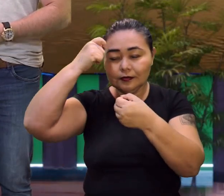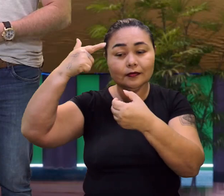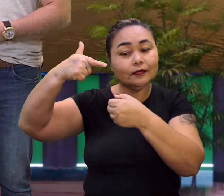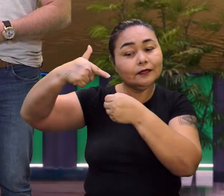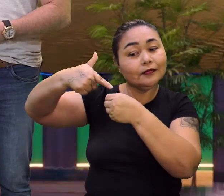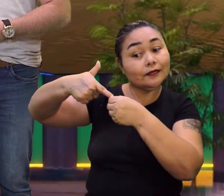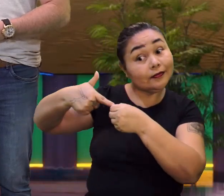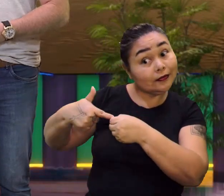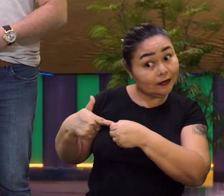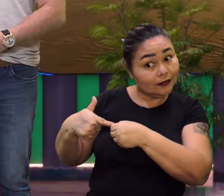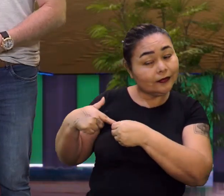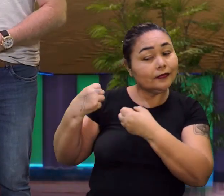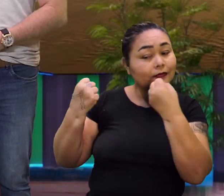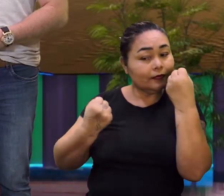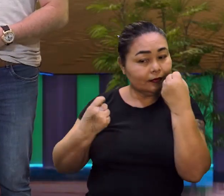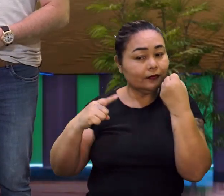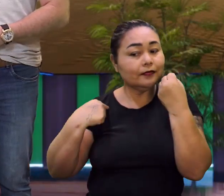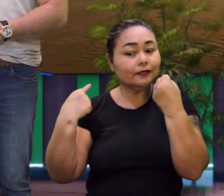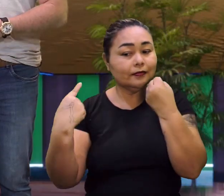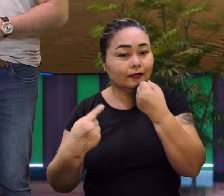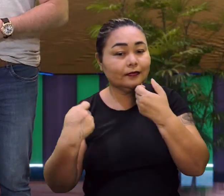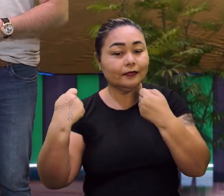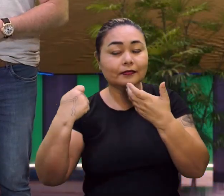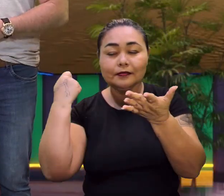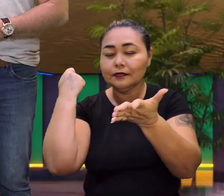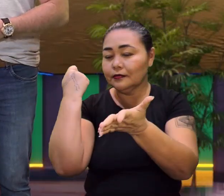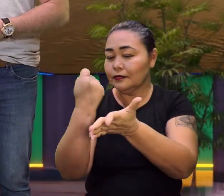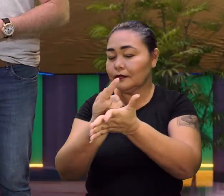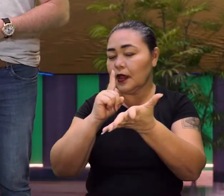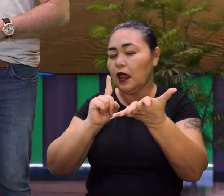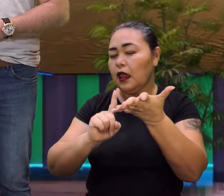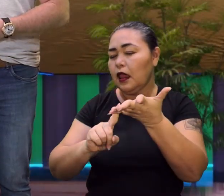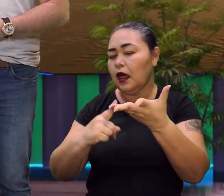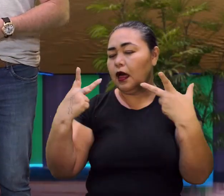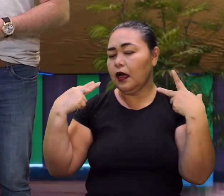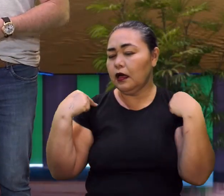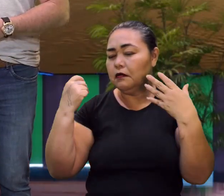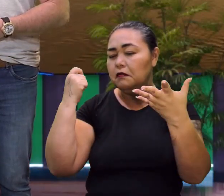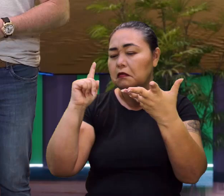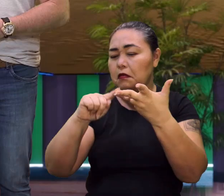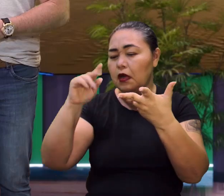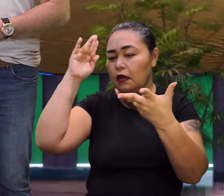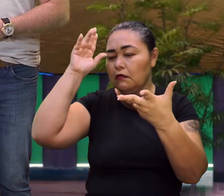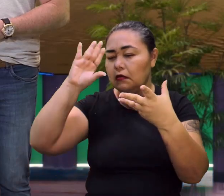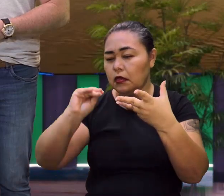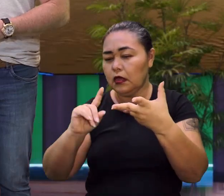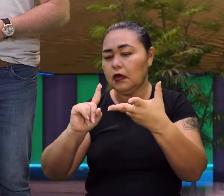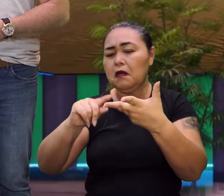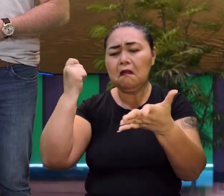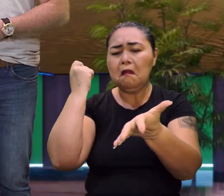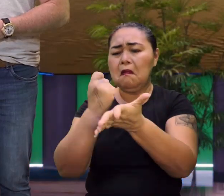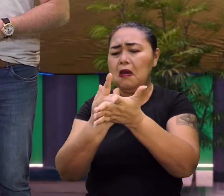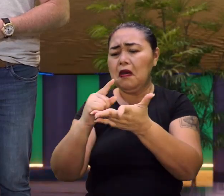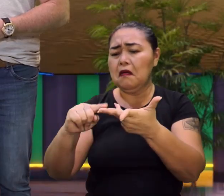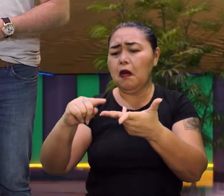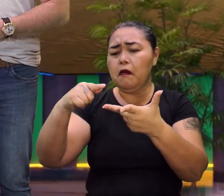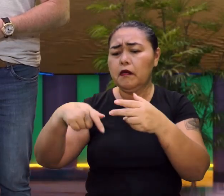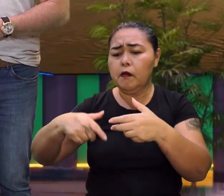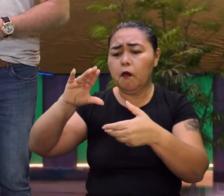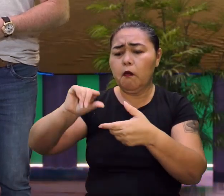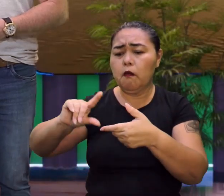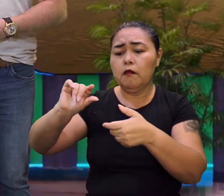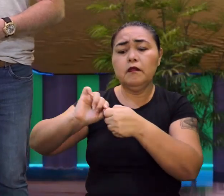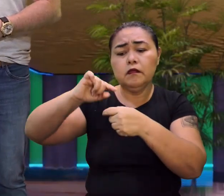nosso veículo está relacionado, porque a gente precisa pagar caminhoneiro, pneu que estoura, mola, suspensão